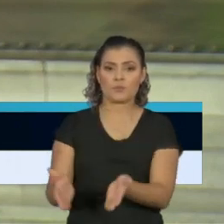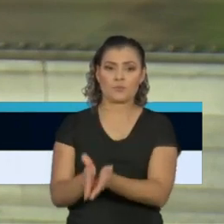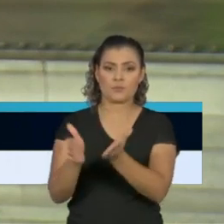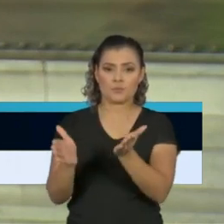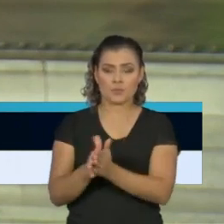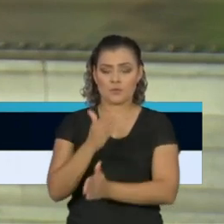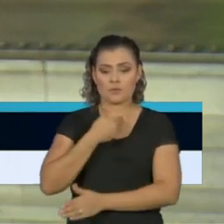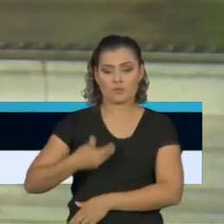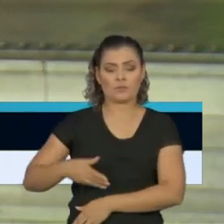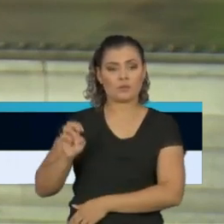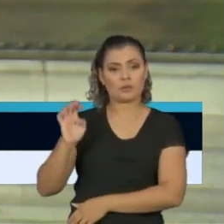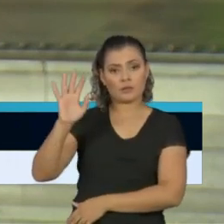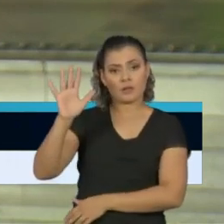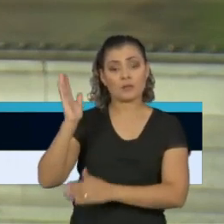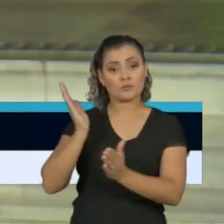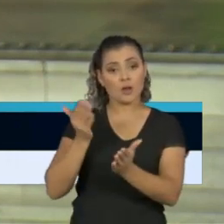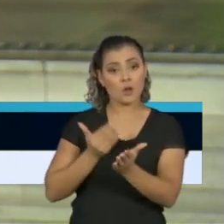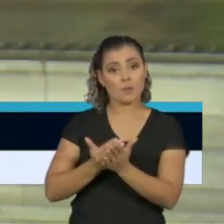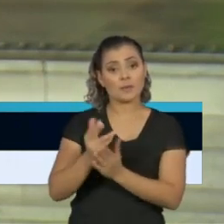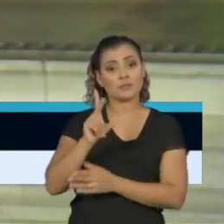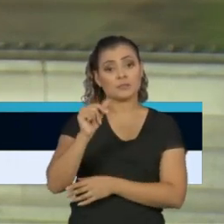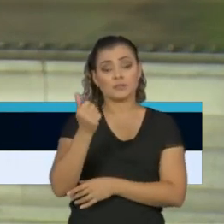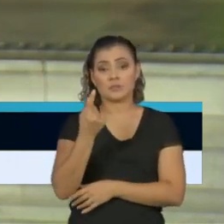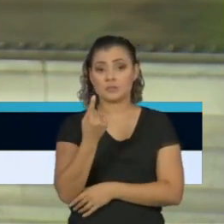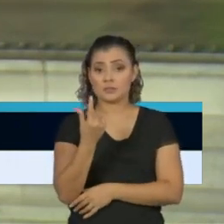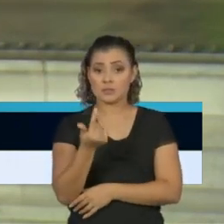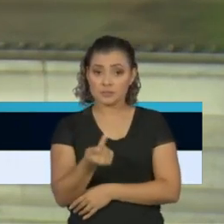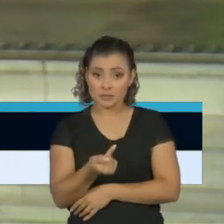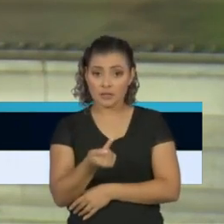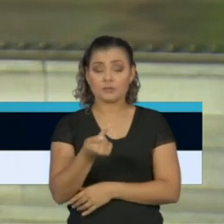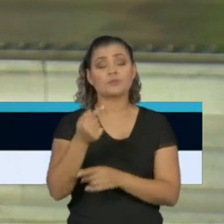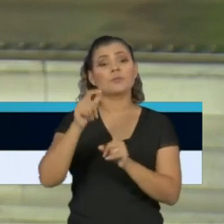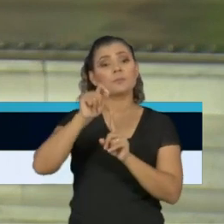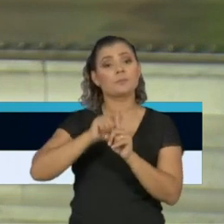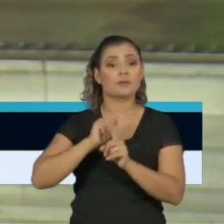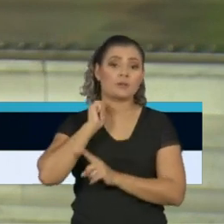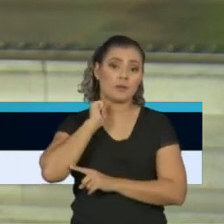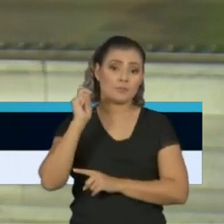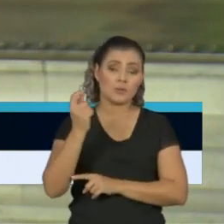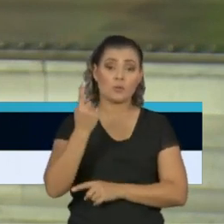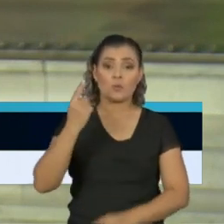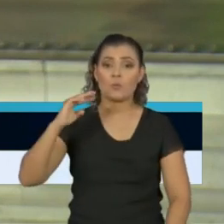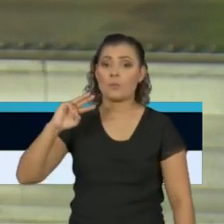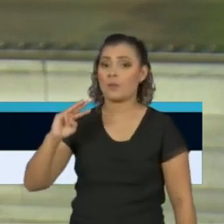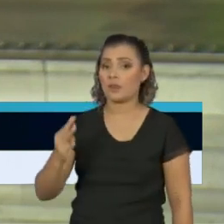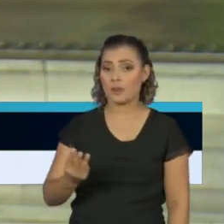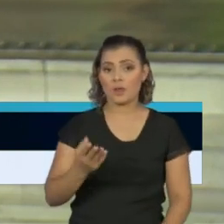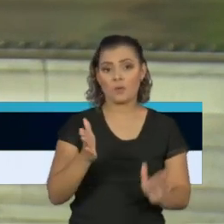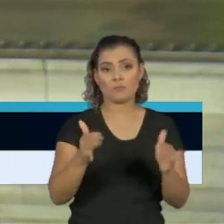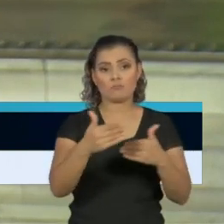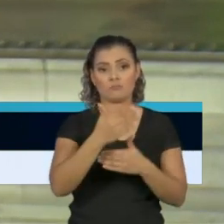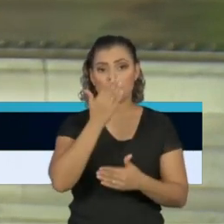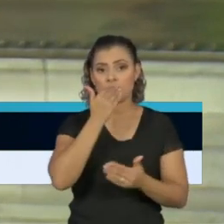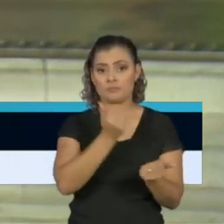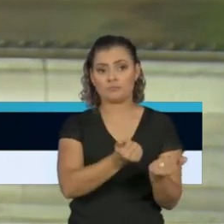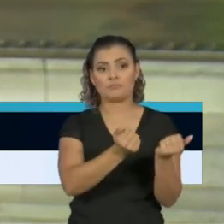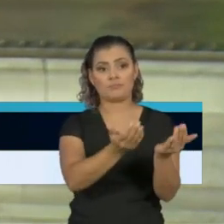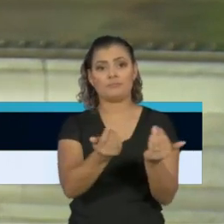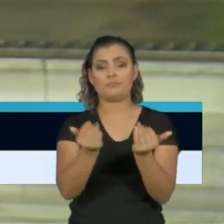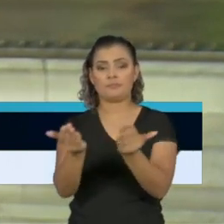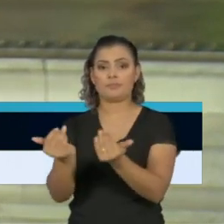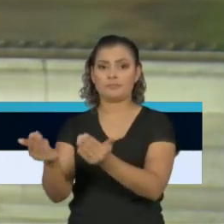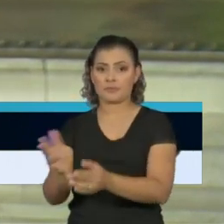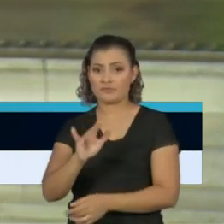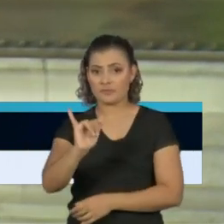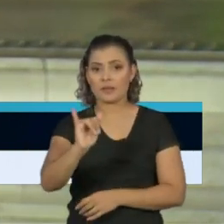vai distribuir, a partir do próximo dia 17 de abril, 1 milhão de cestas do alimento